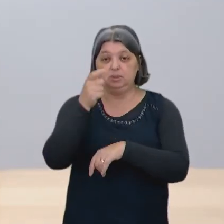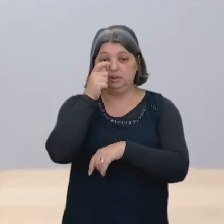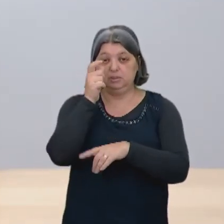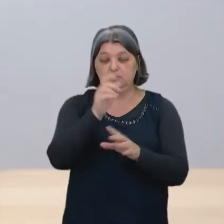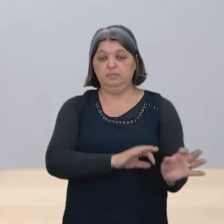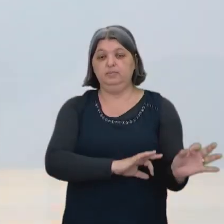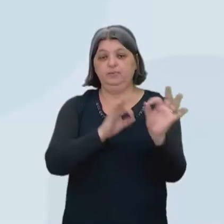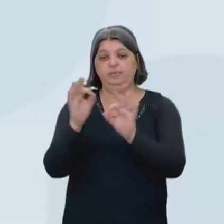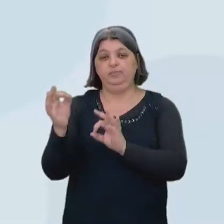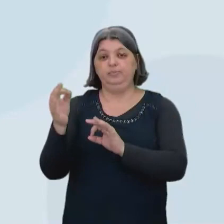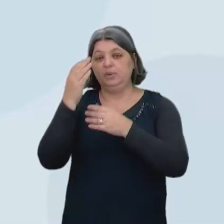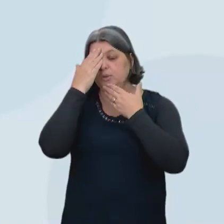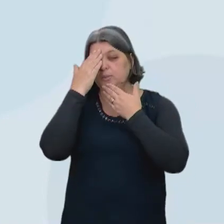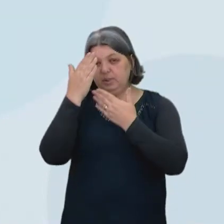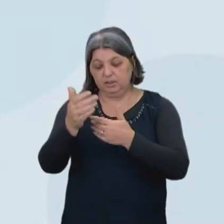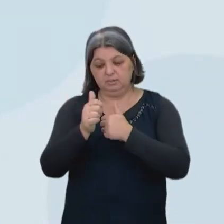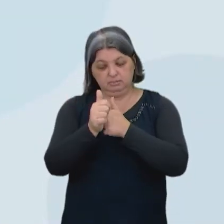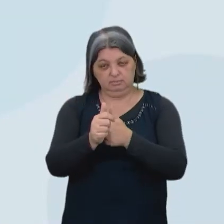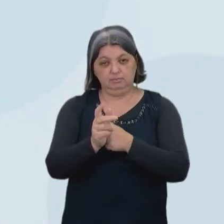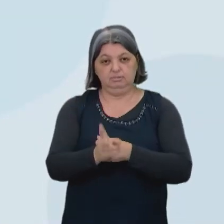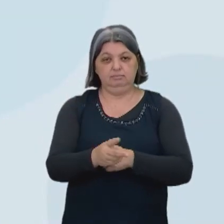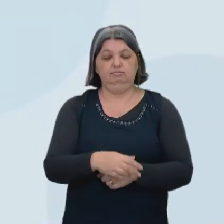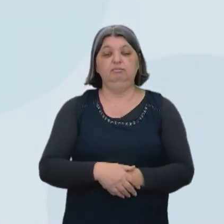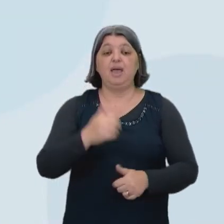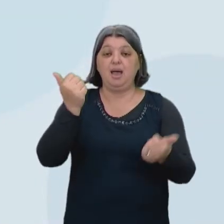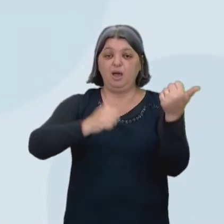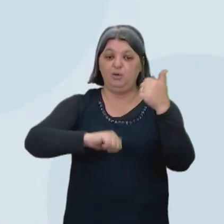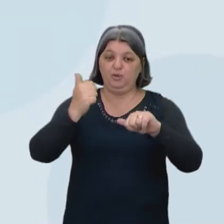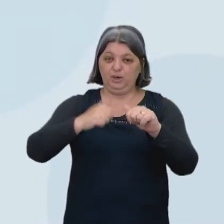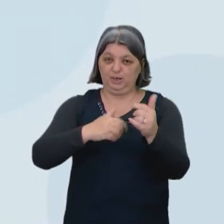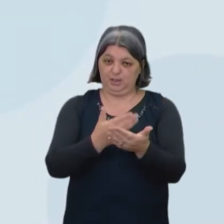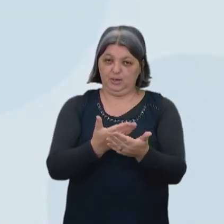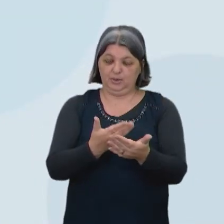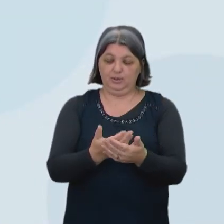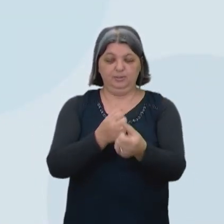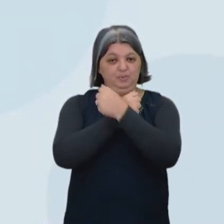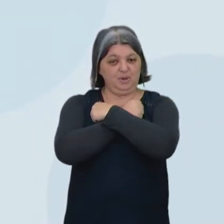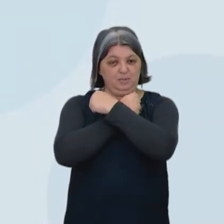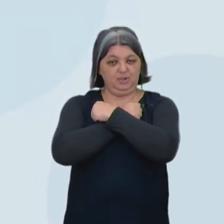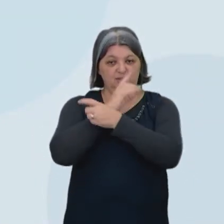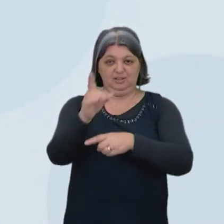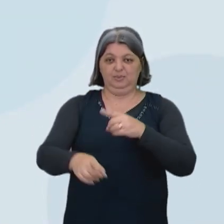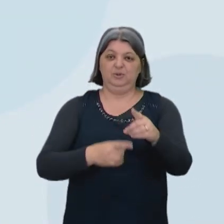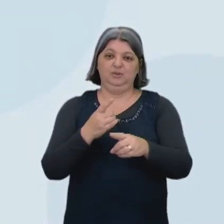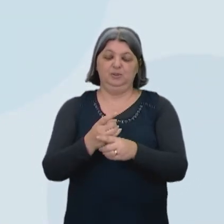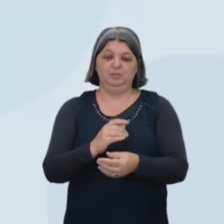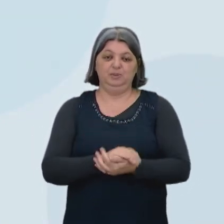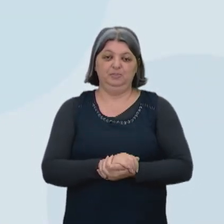obrigado por acompanharem sempre, não esqueçam de avaliar, e um grande abraço, até a próxima.